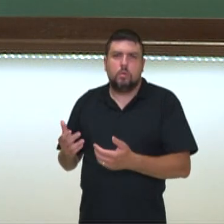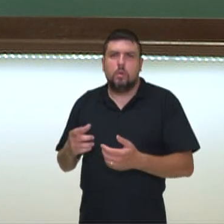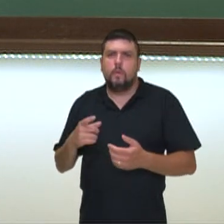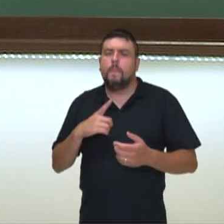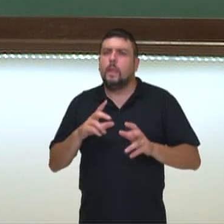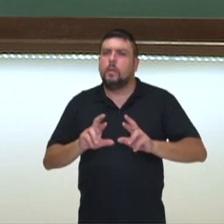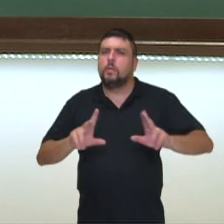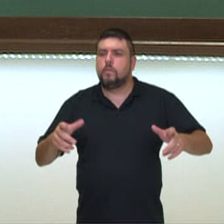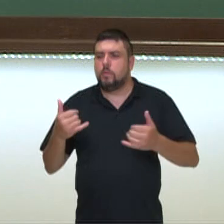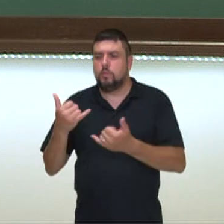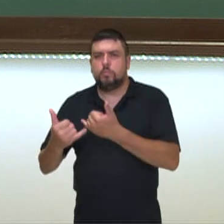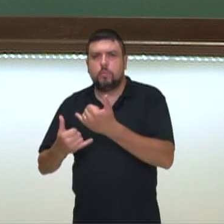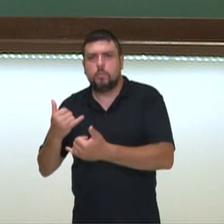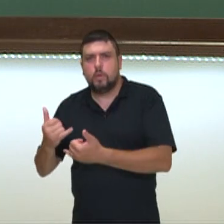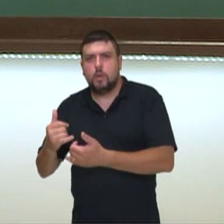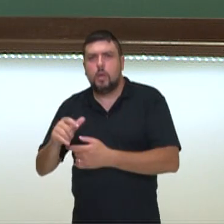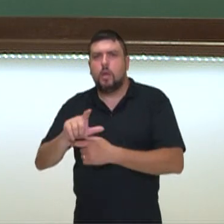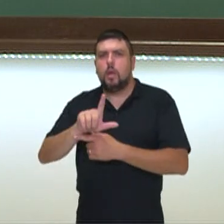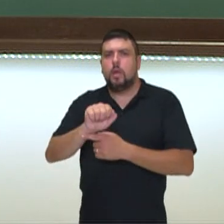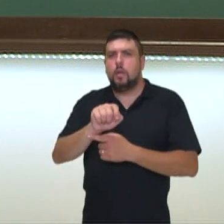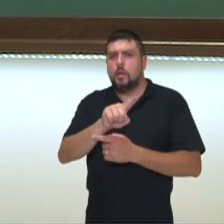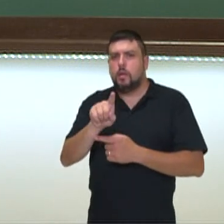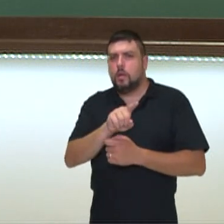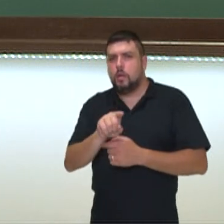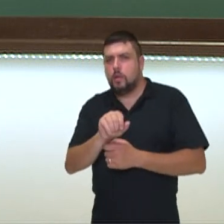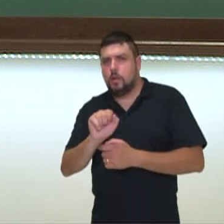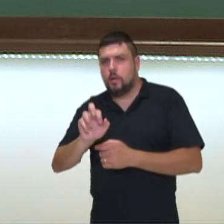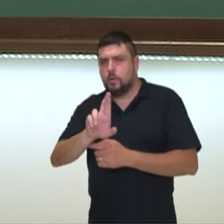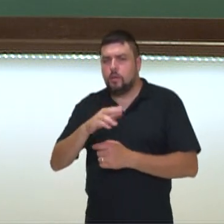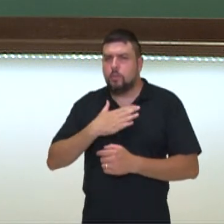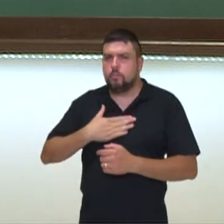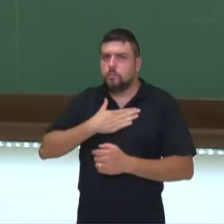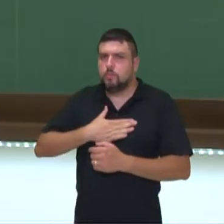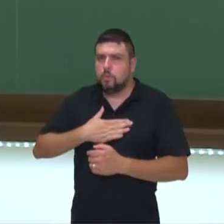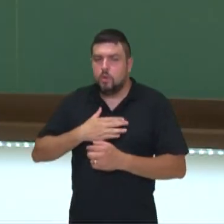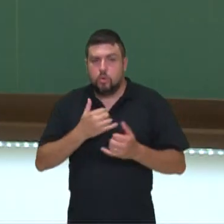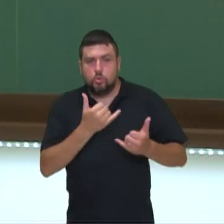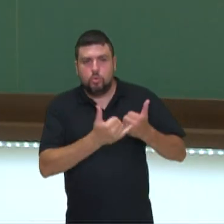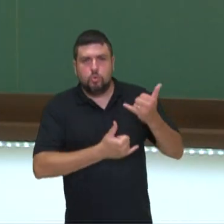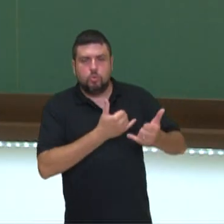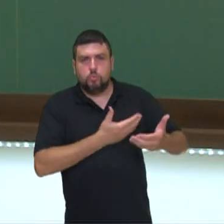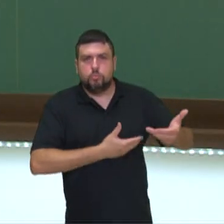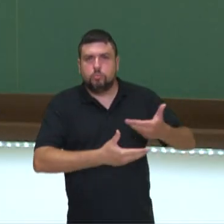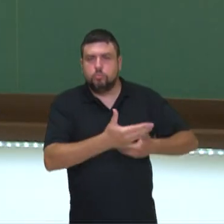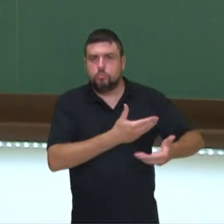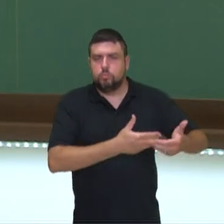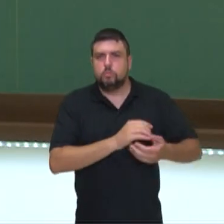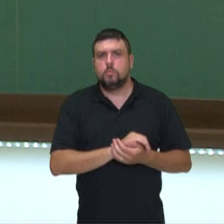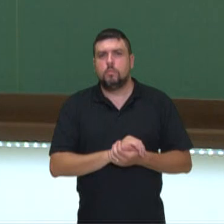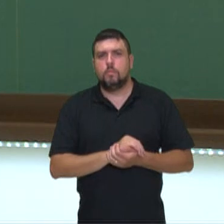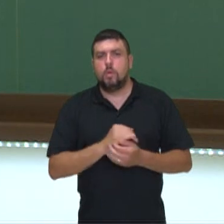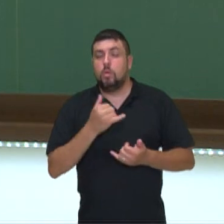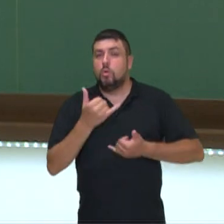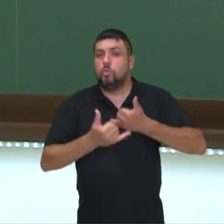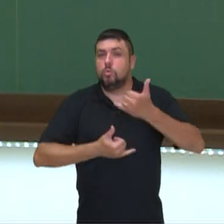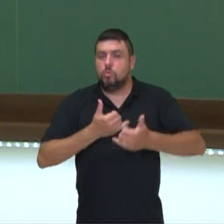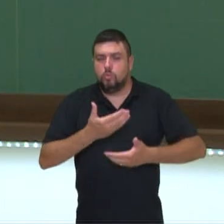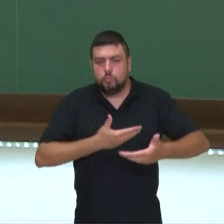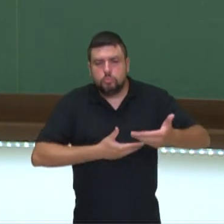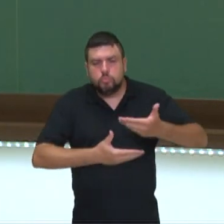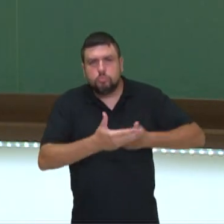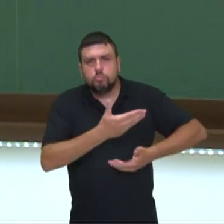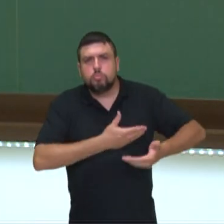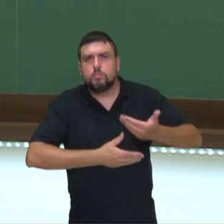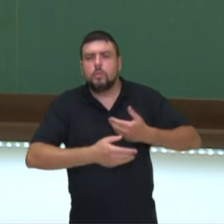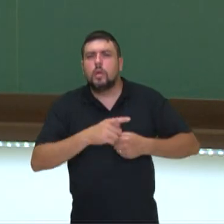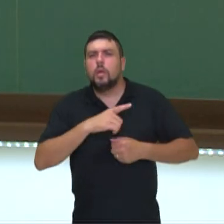recreação, lazer e jogos cooperativos. Os jogos cooperativos, eles têm uma intencionalidade, eles têm uma